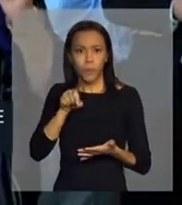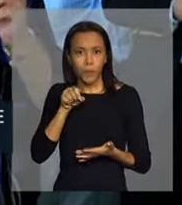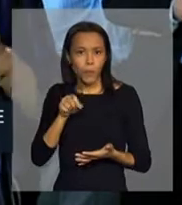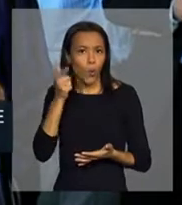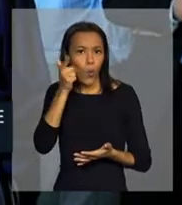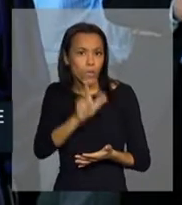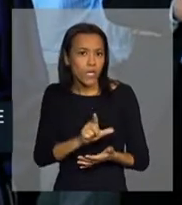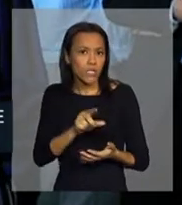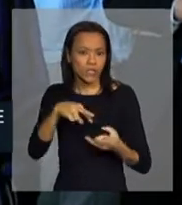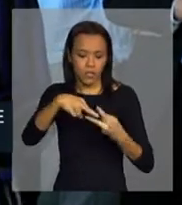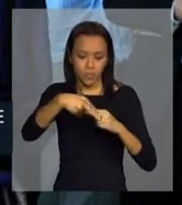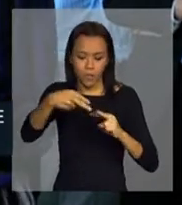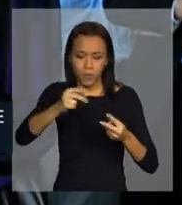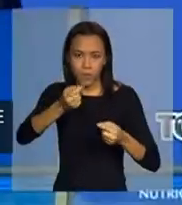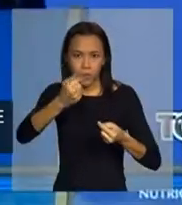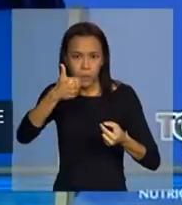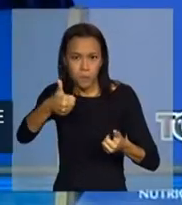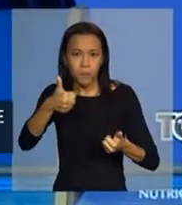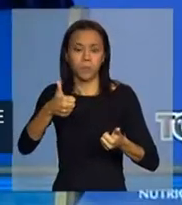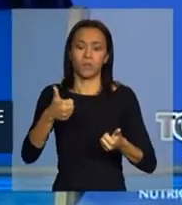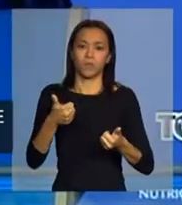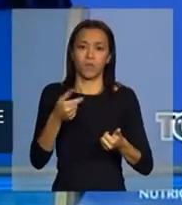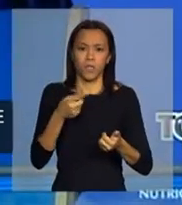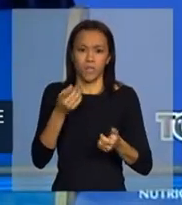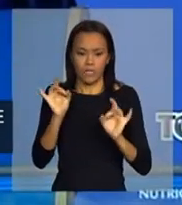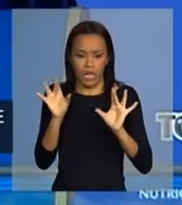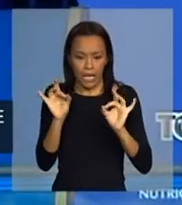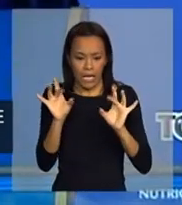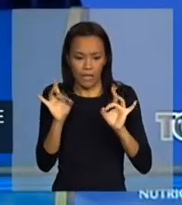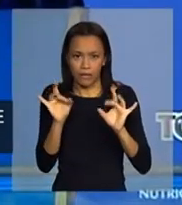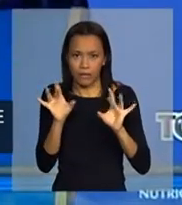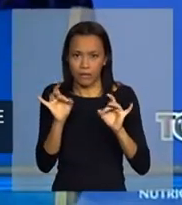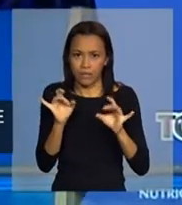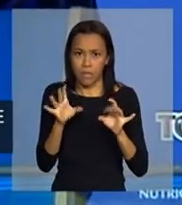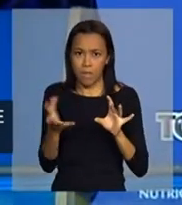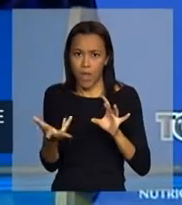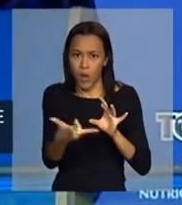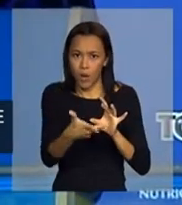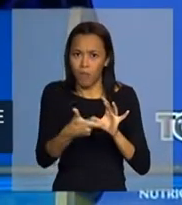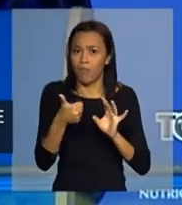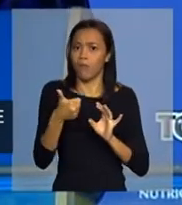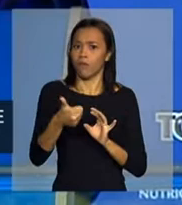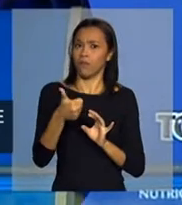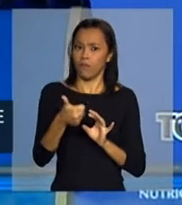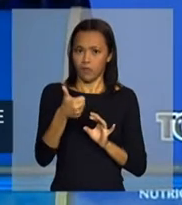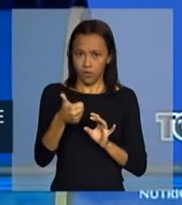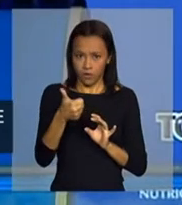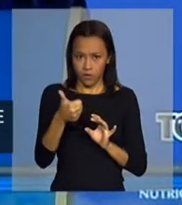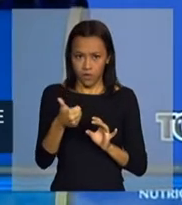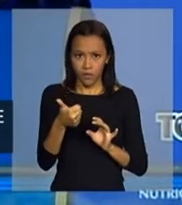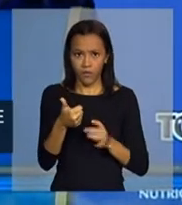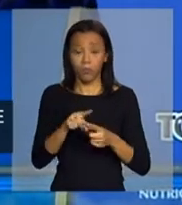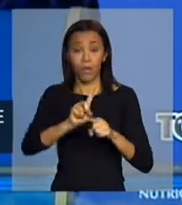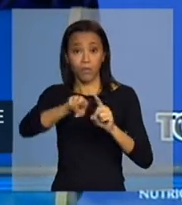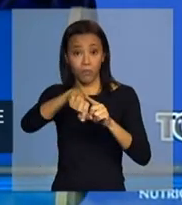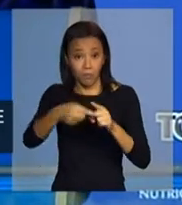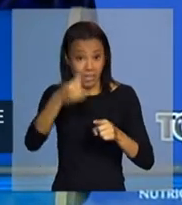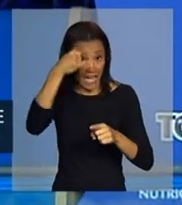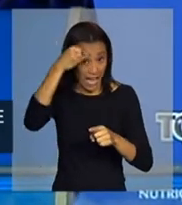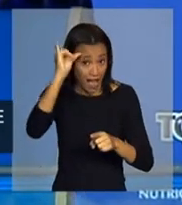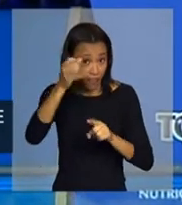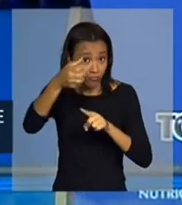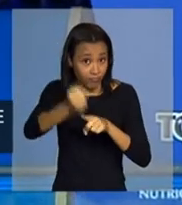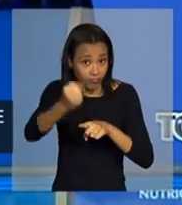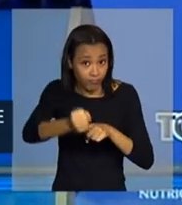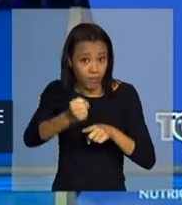produção, de produtividade, de especialização genética para produção de gado leiteiro, de gado